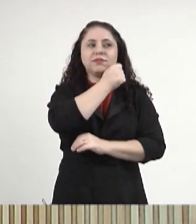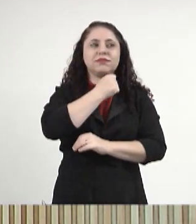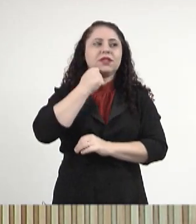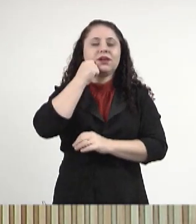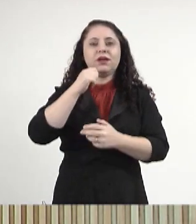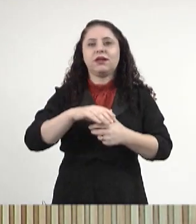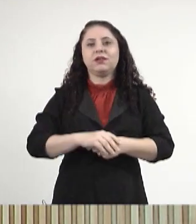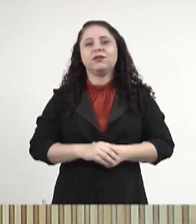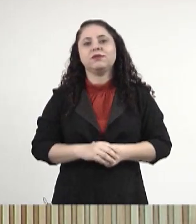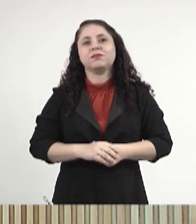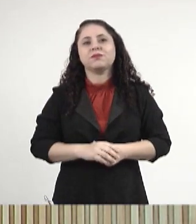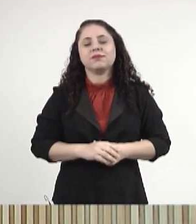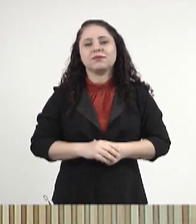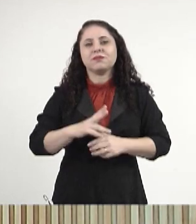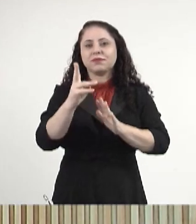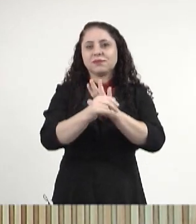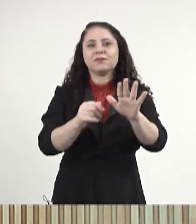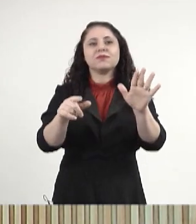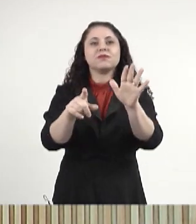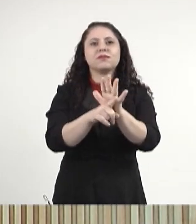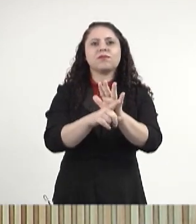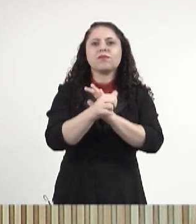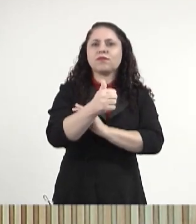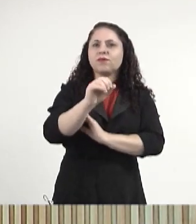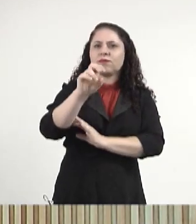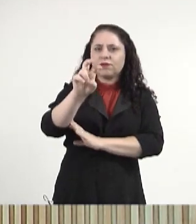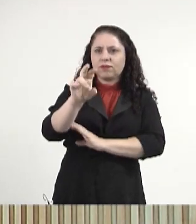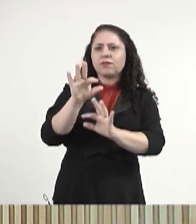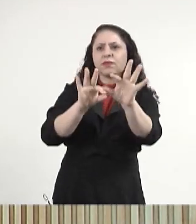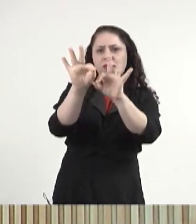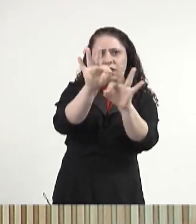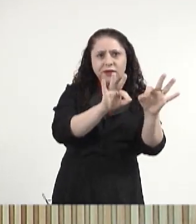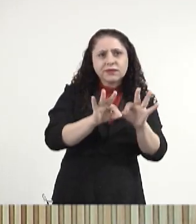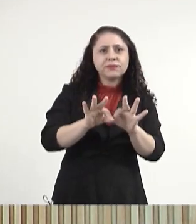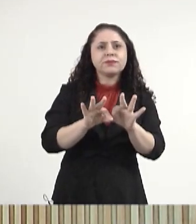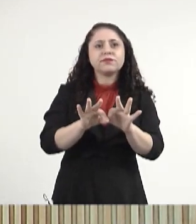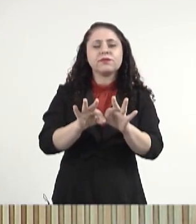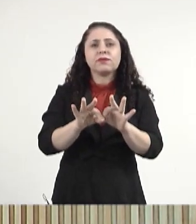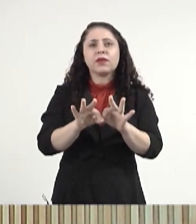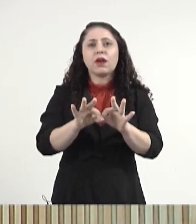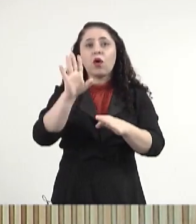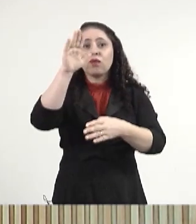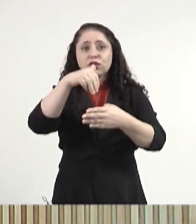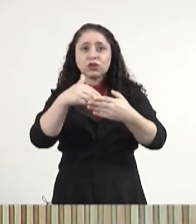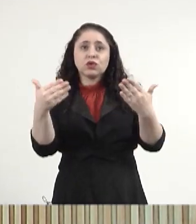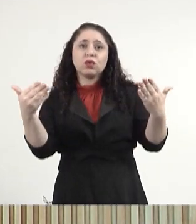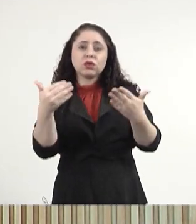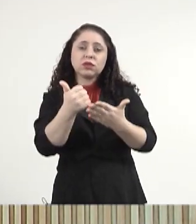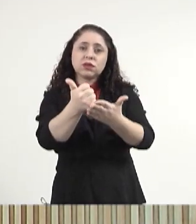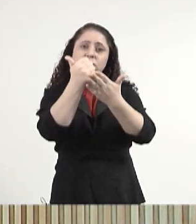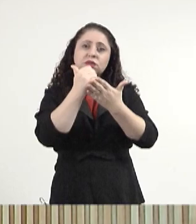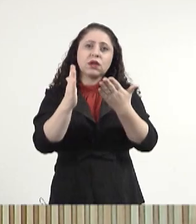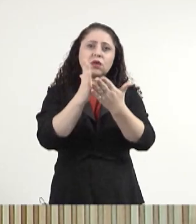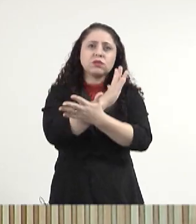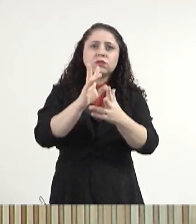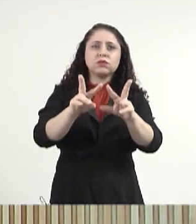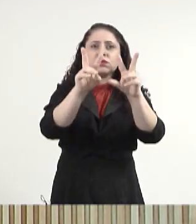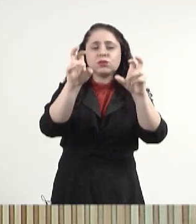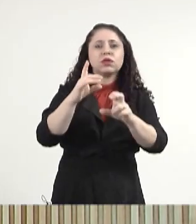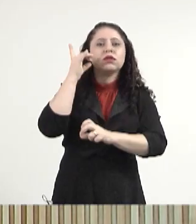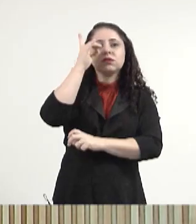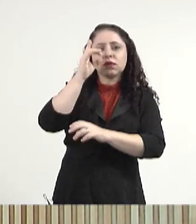por meio do projeto de lei de número 105. Será que a gente consegue, enquanto a gente ajusta, então, as nossas telas da ordem do dia, trazer algum assunto do